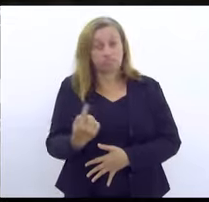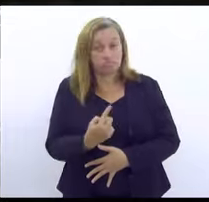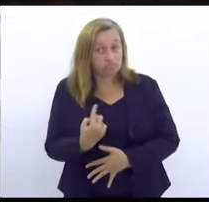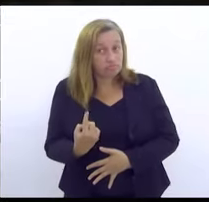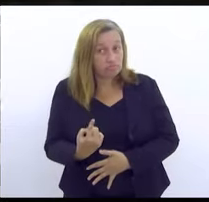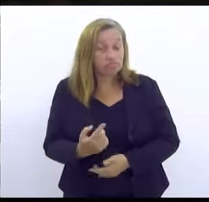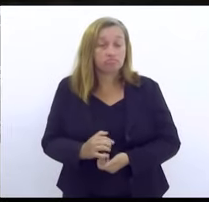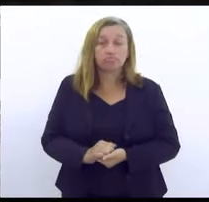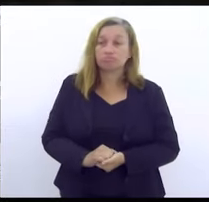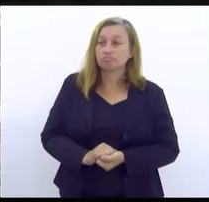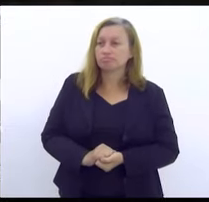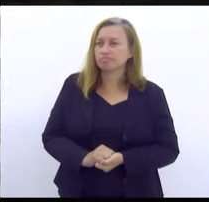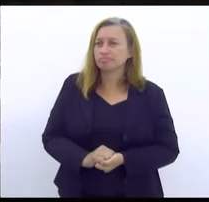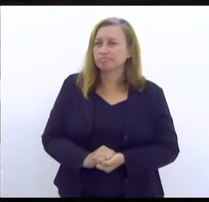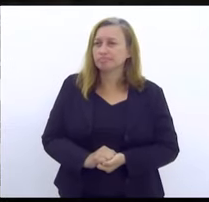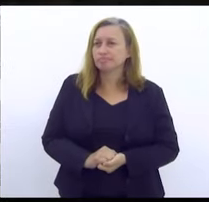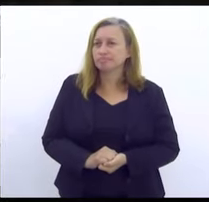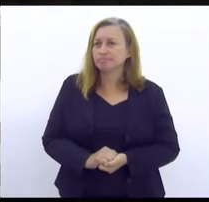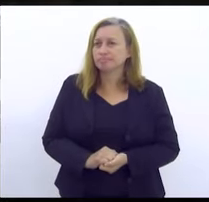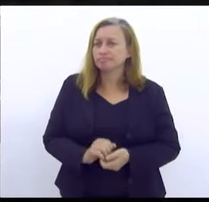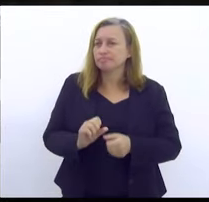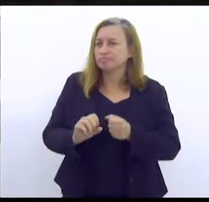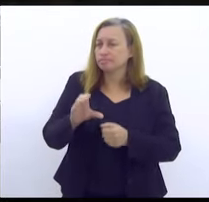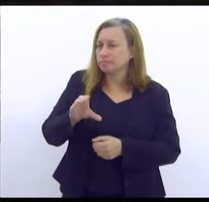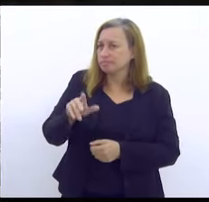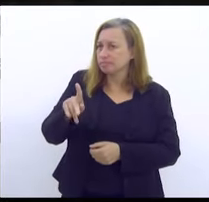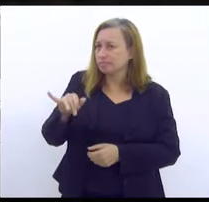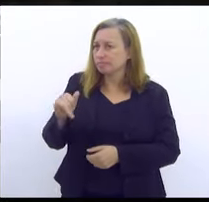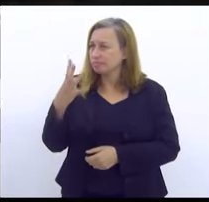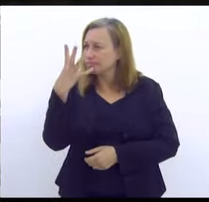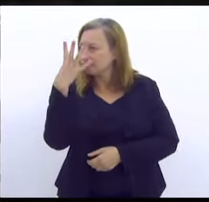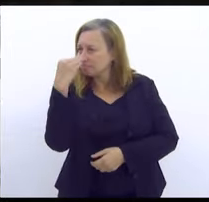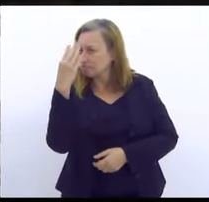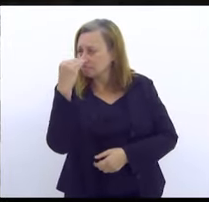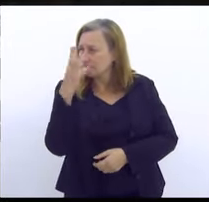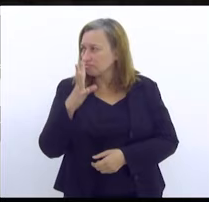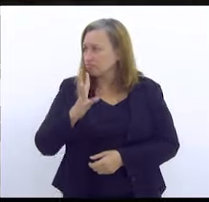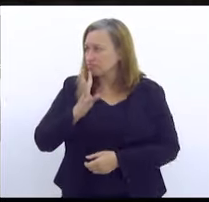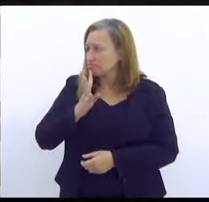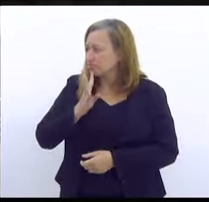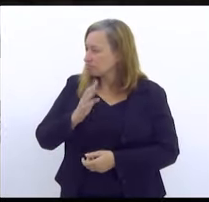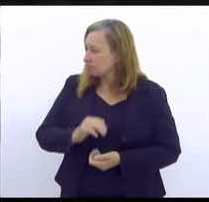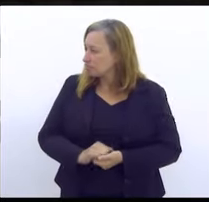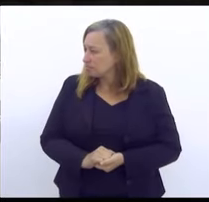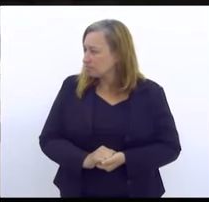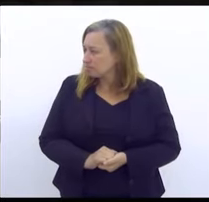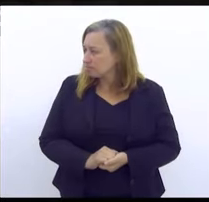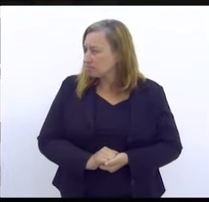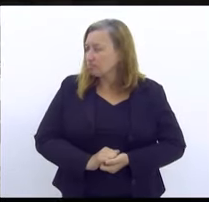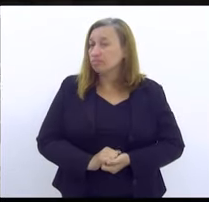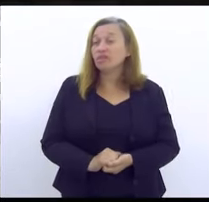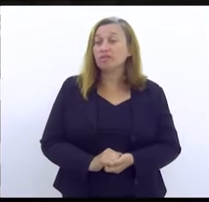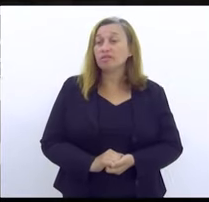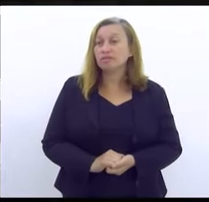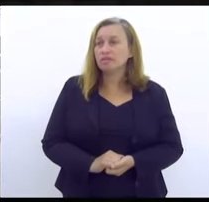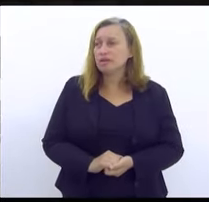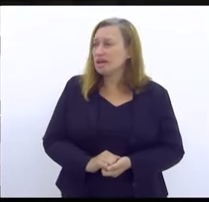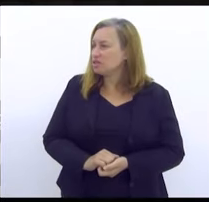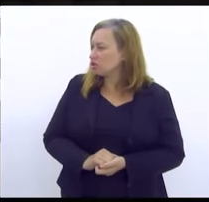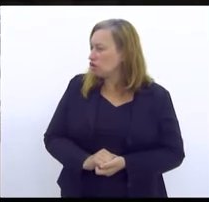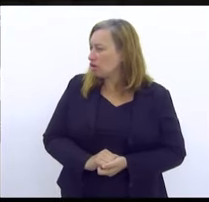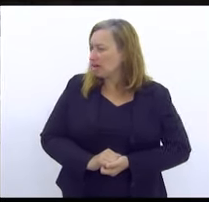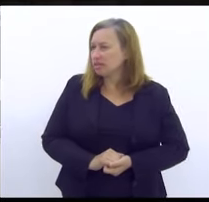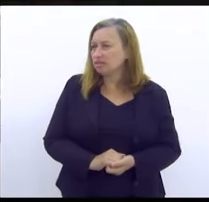aí fazendo a CPI do reconhecimento fotográfico, não recebemos nessa CPI do